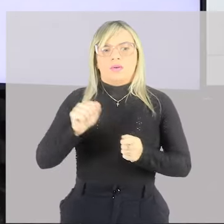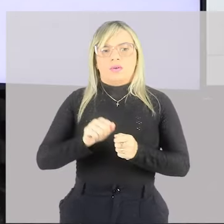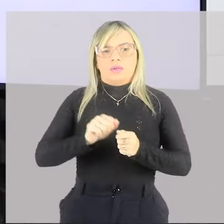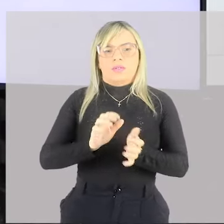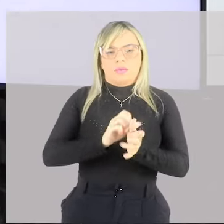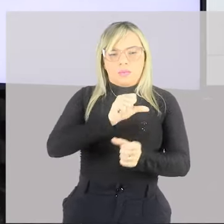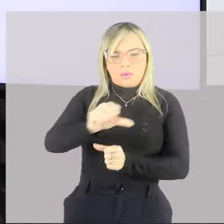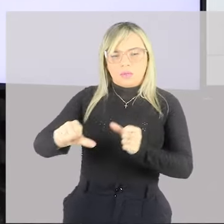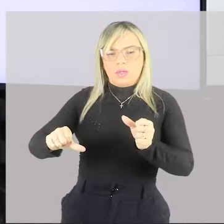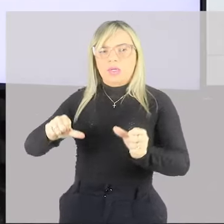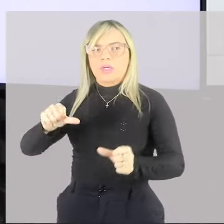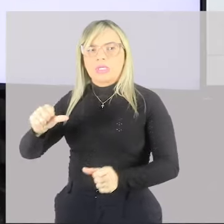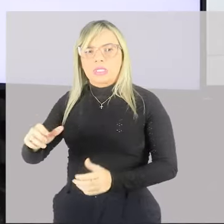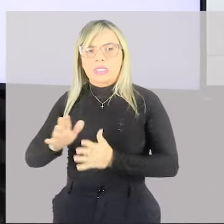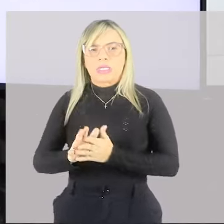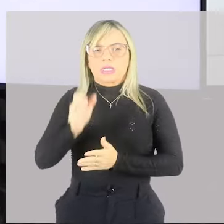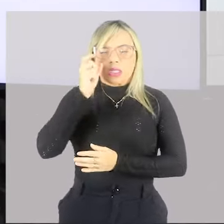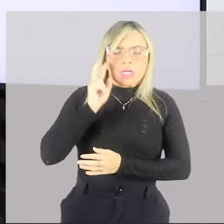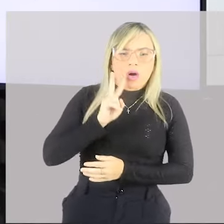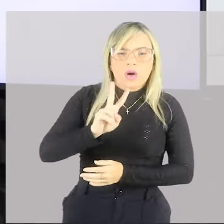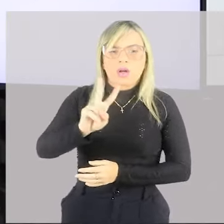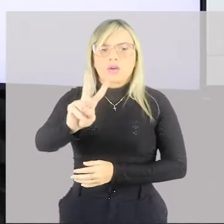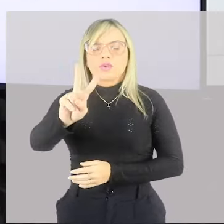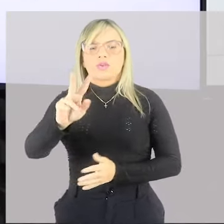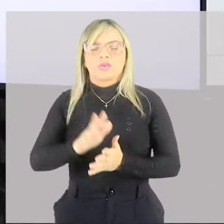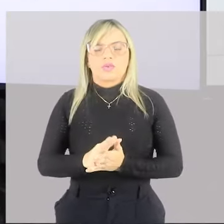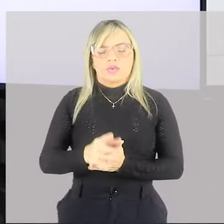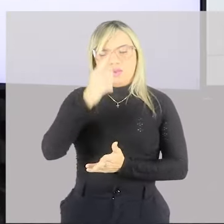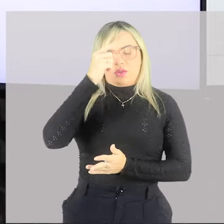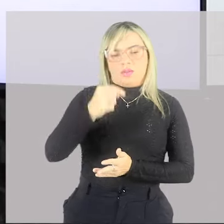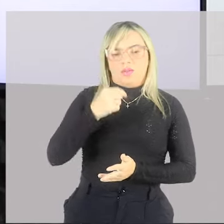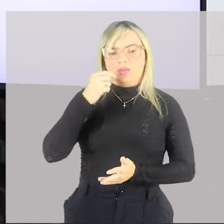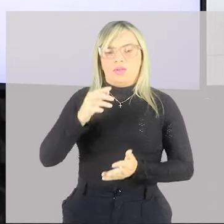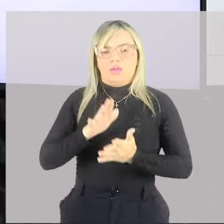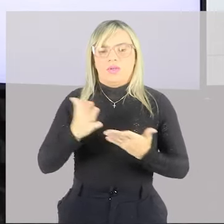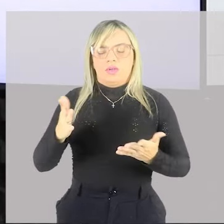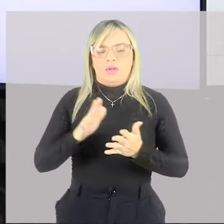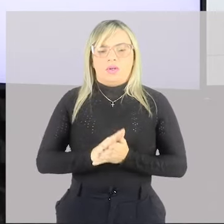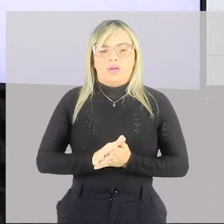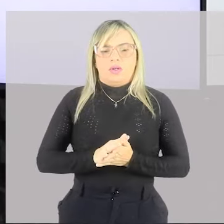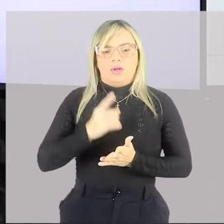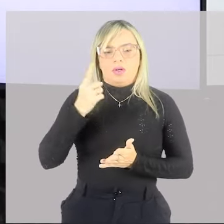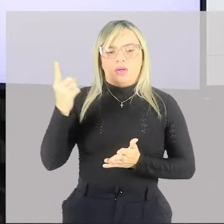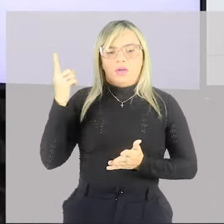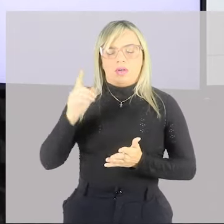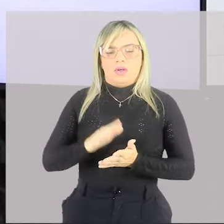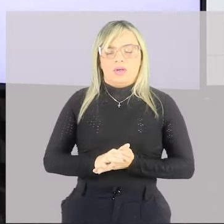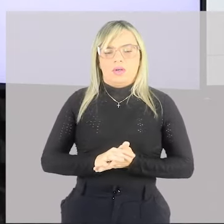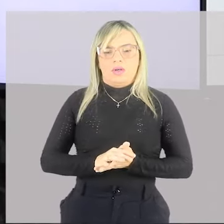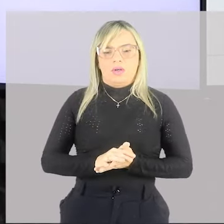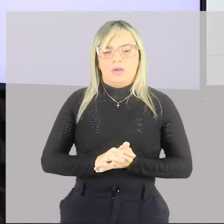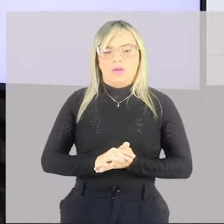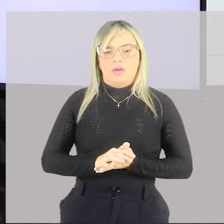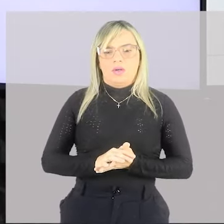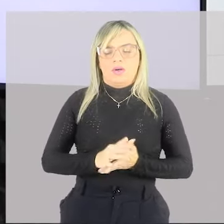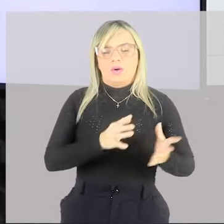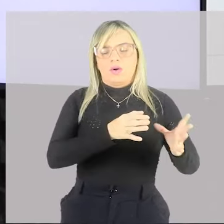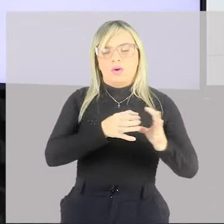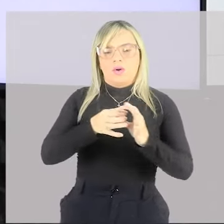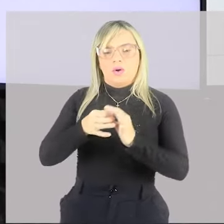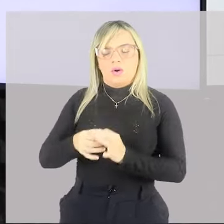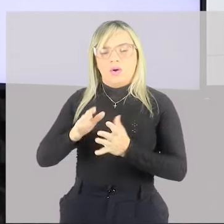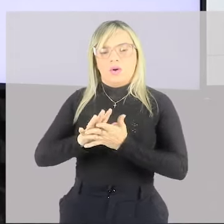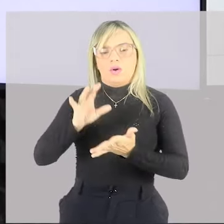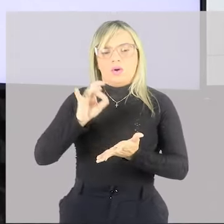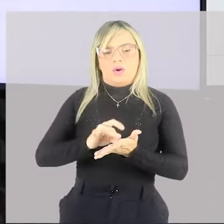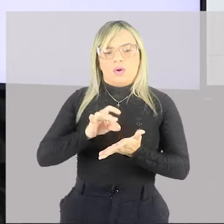as paisag diferentes horas do dias né imagens idealizadas não imagens reais então ver que a gente tem com a cor